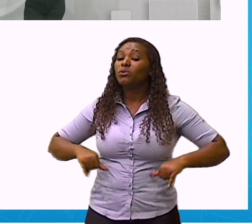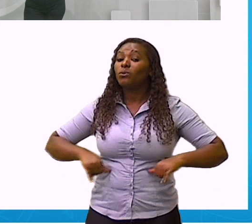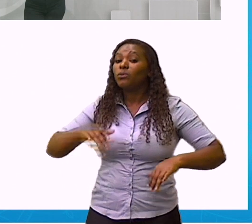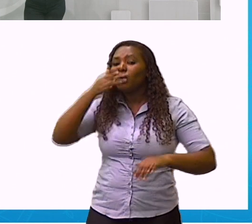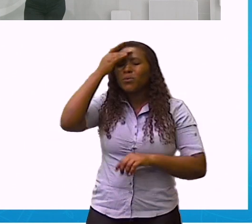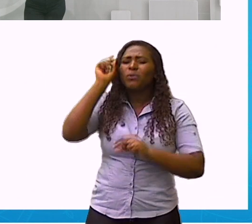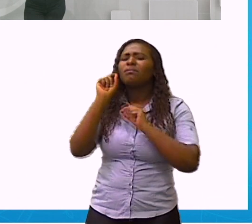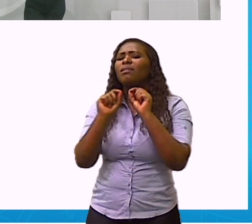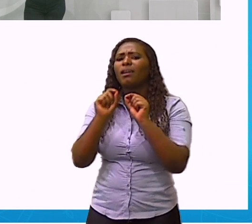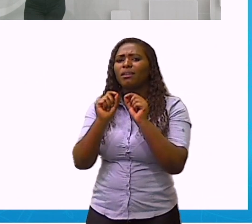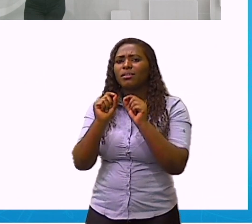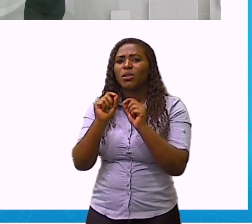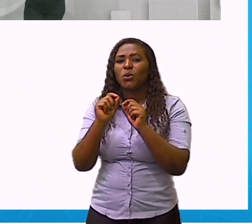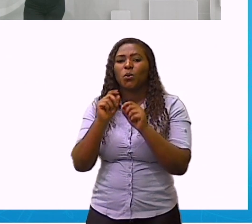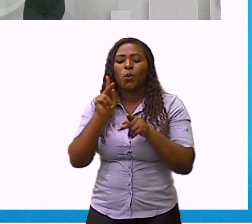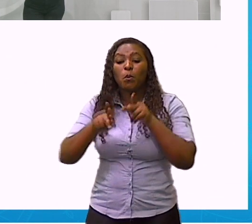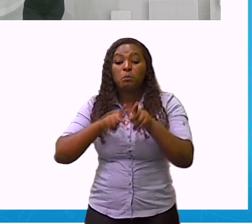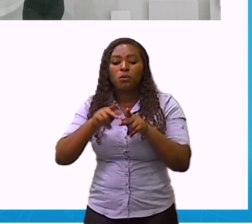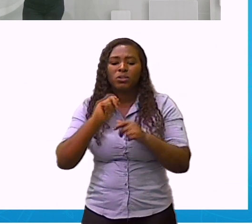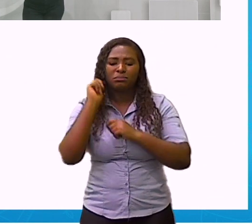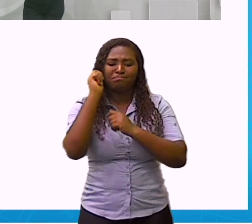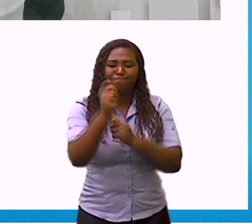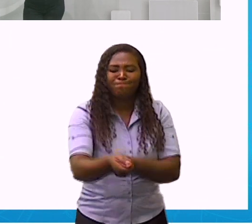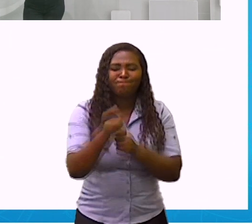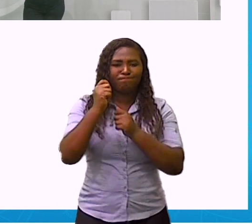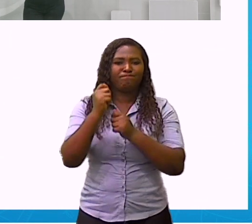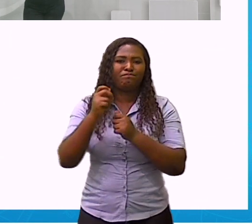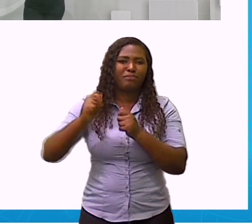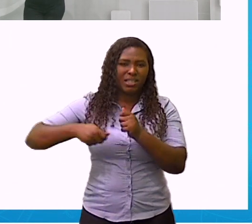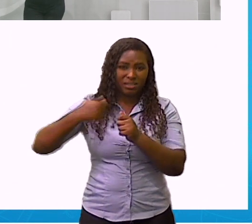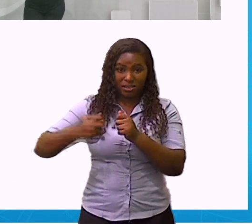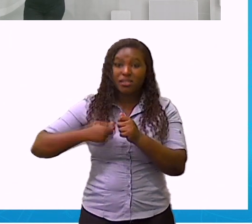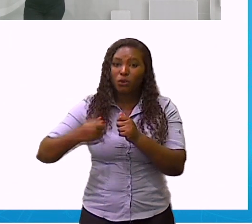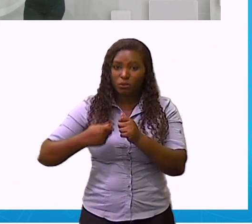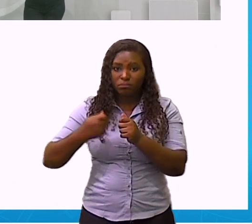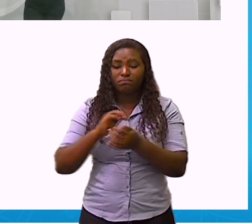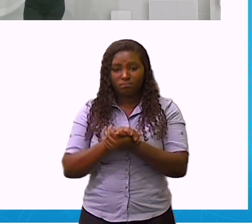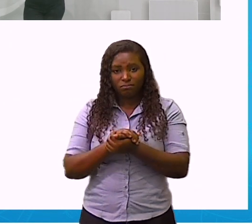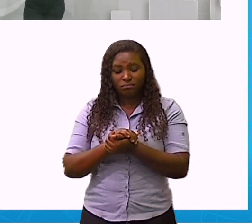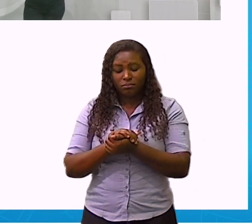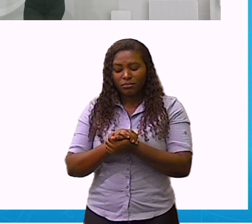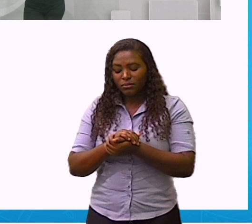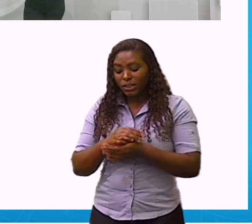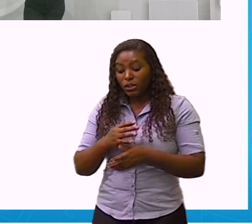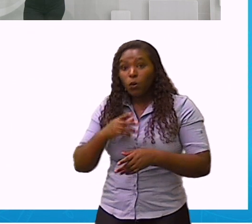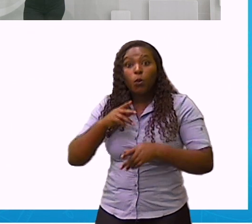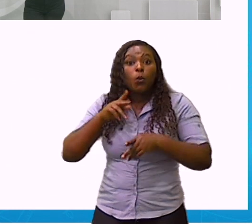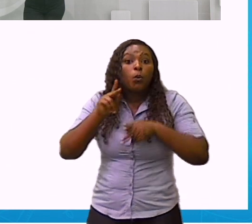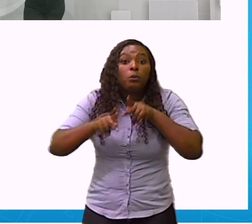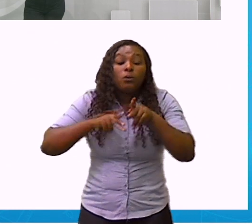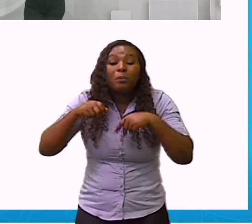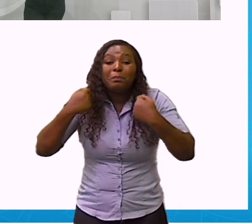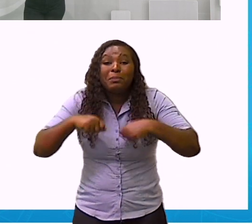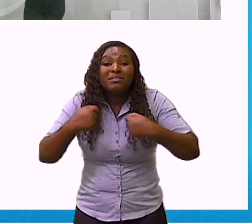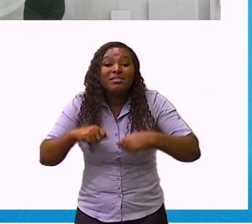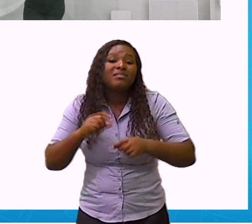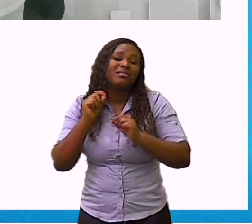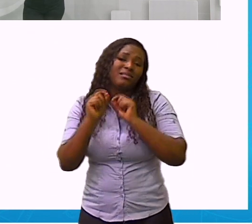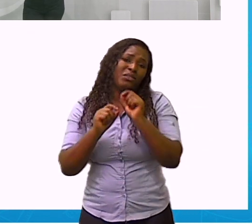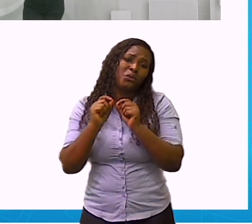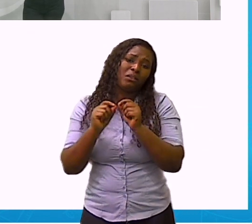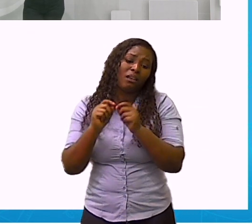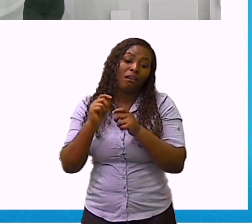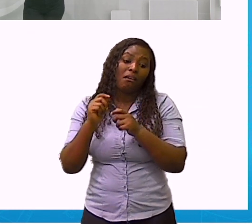elas precisavam, dessa pesca para trabalhar. Elas foram impedidas de